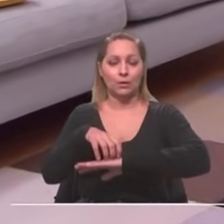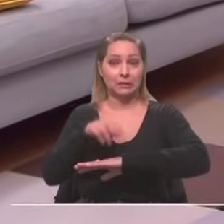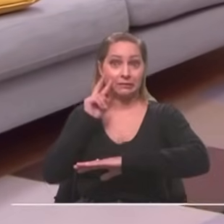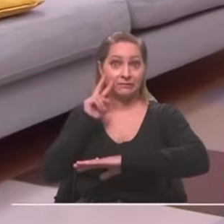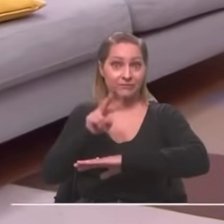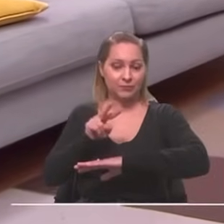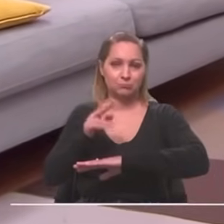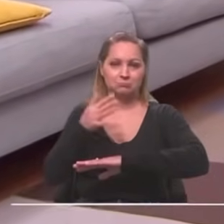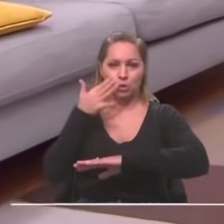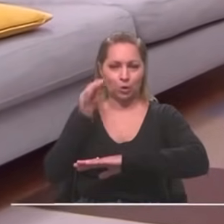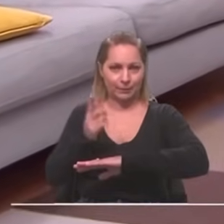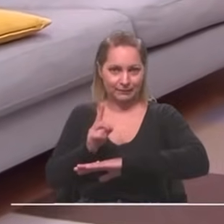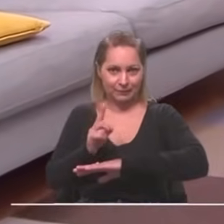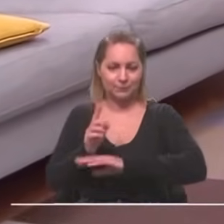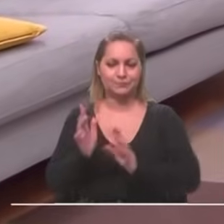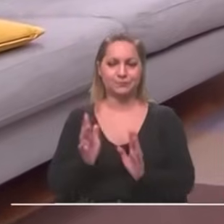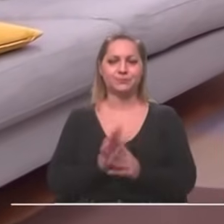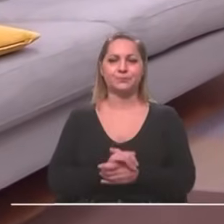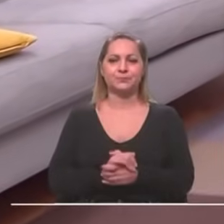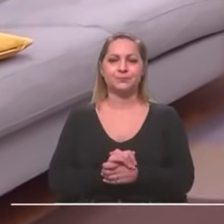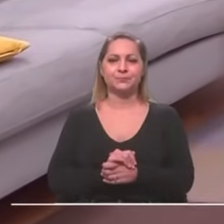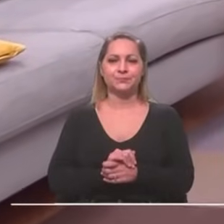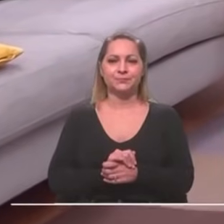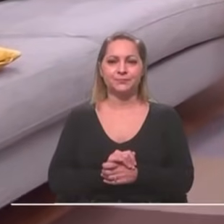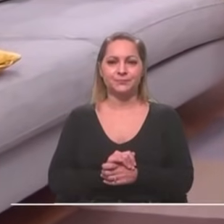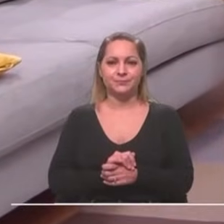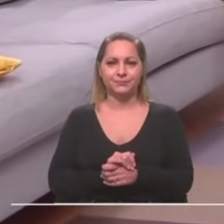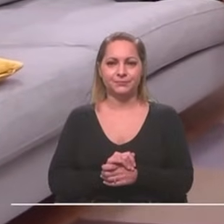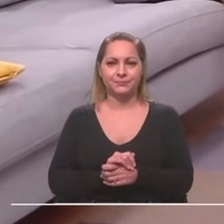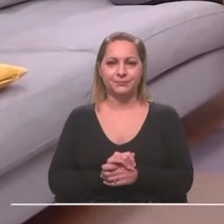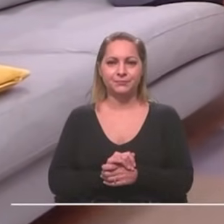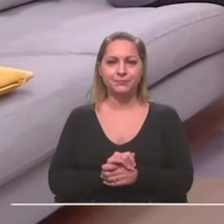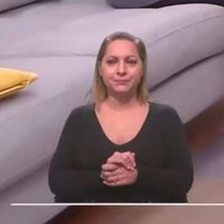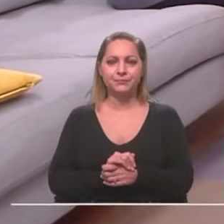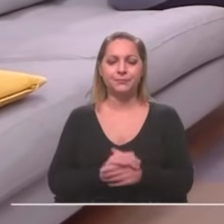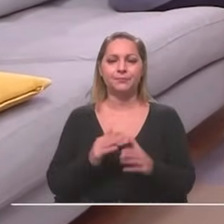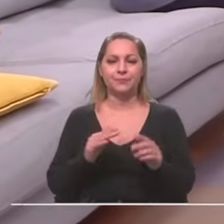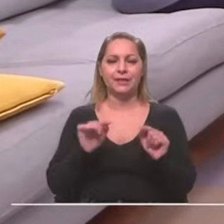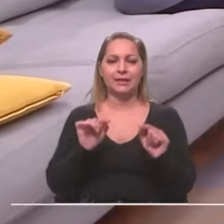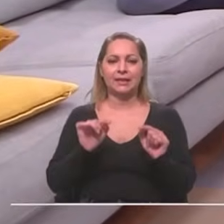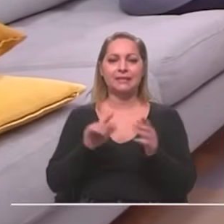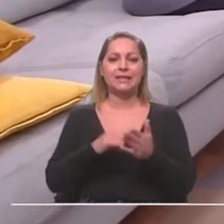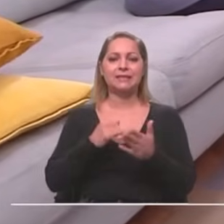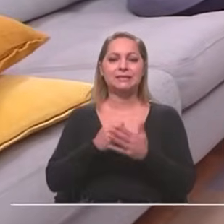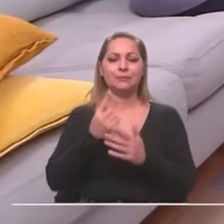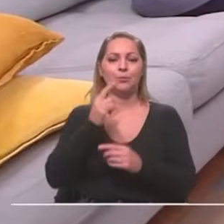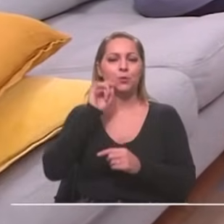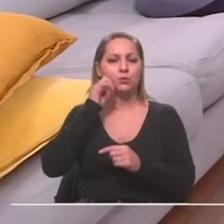é? Pessoas que não fazem parte do Exército terem acesso a estas informações. Então, há sempre esta